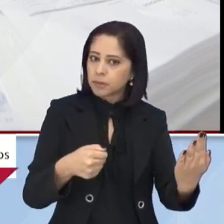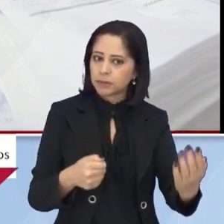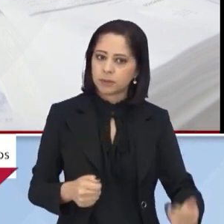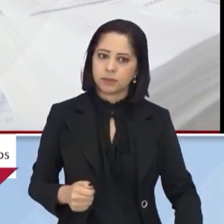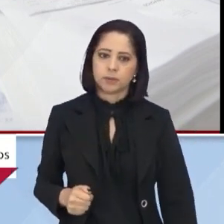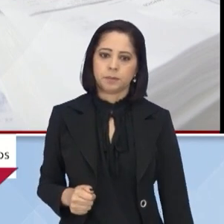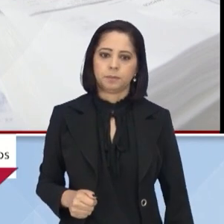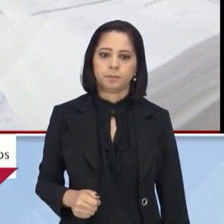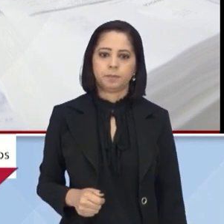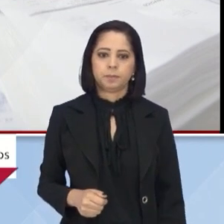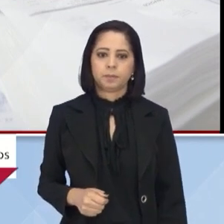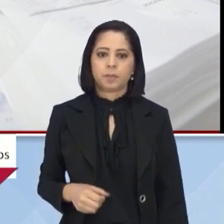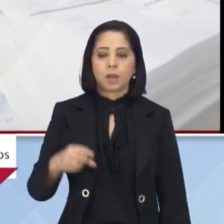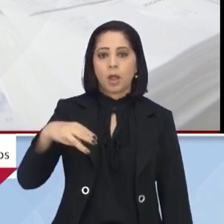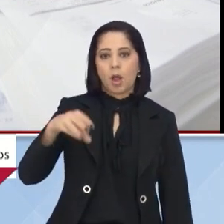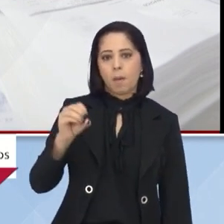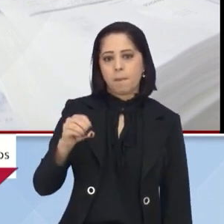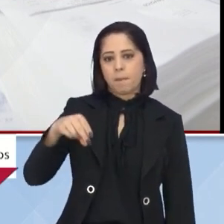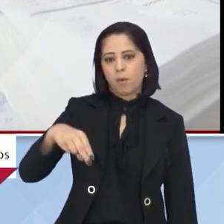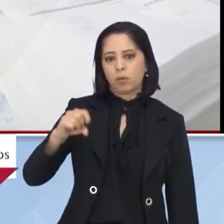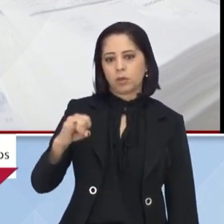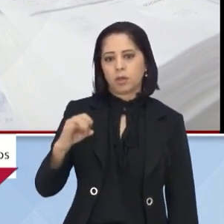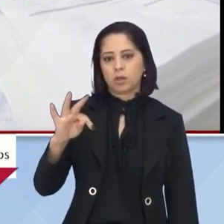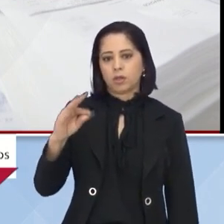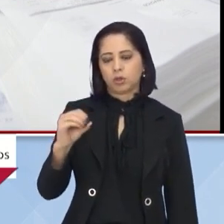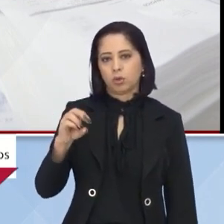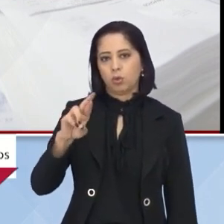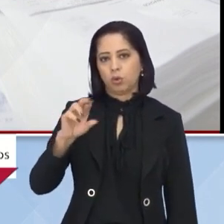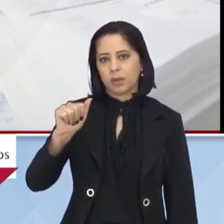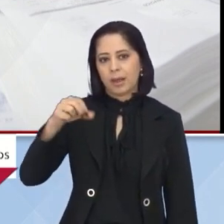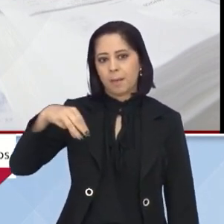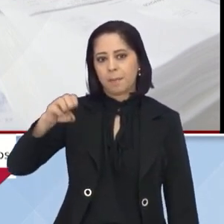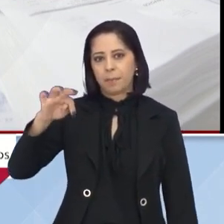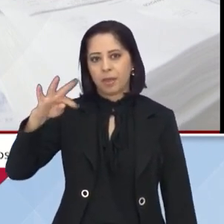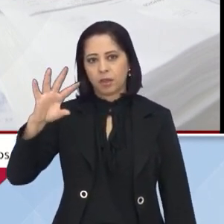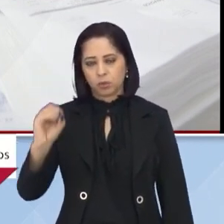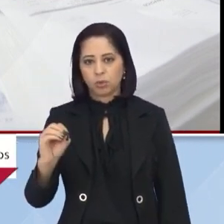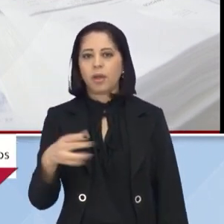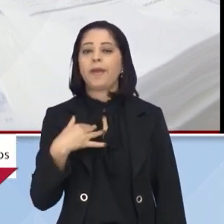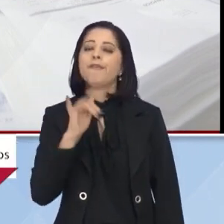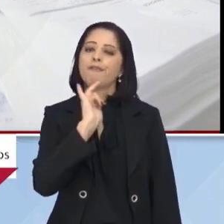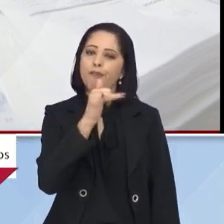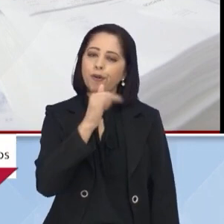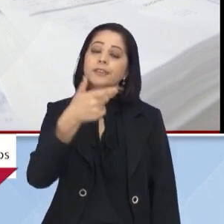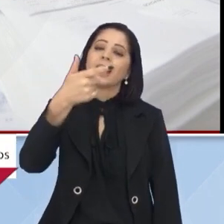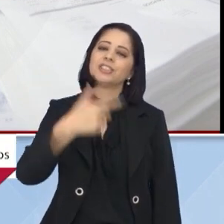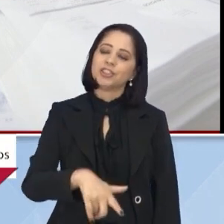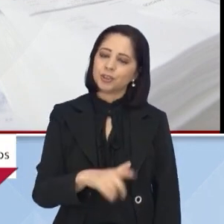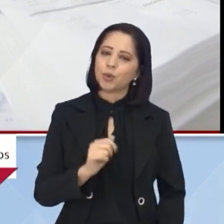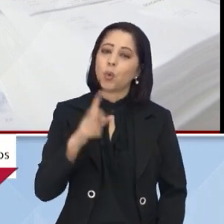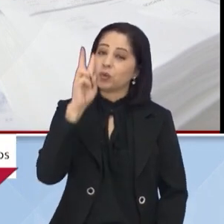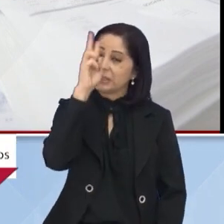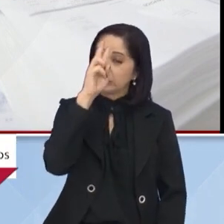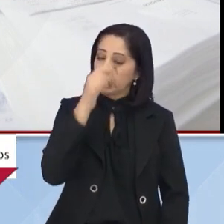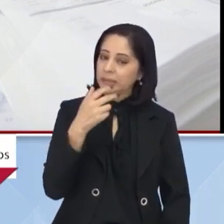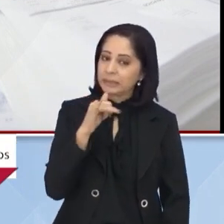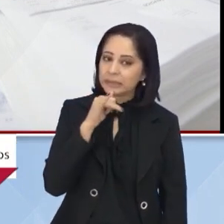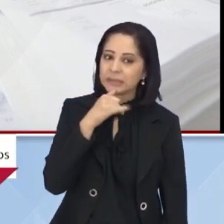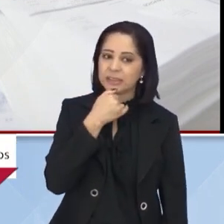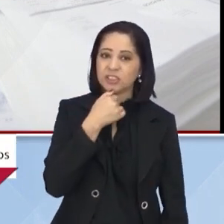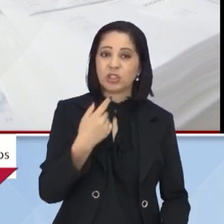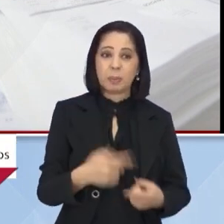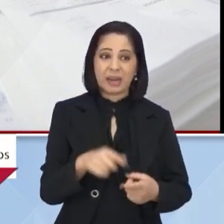monitoramento eu tenho uma outra história triste para contar para vocês de uma Prefeitura que também não demonstrou